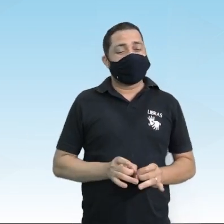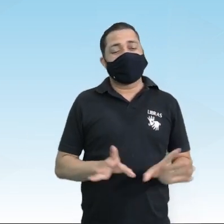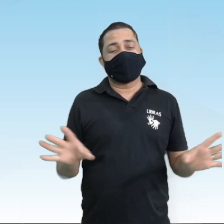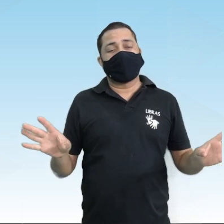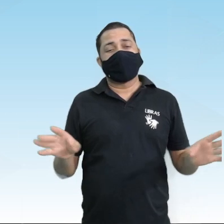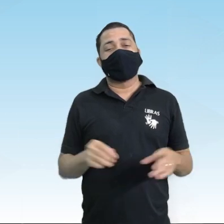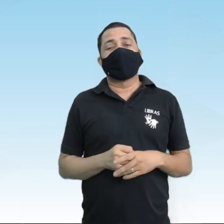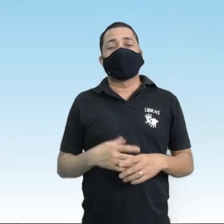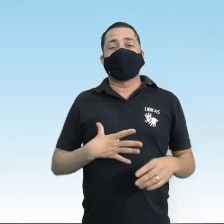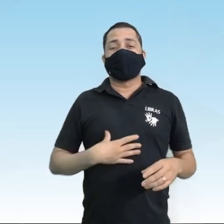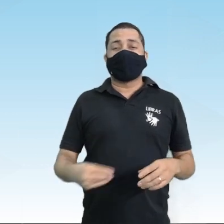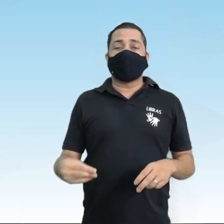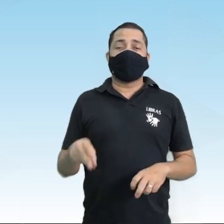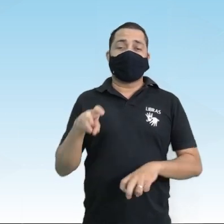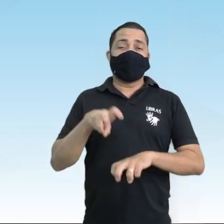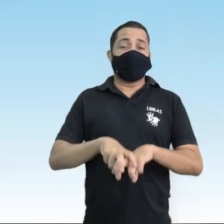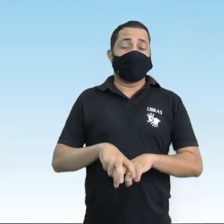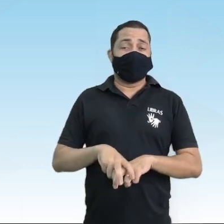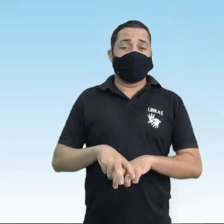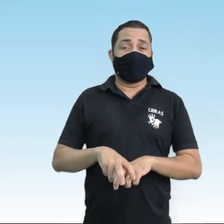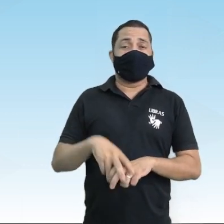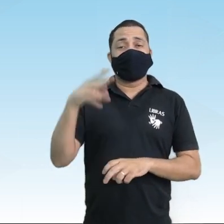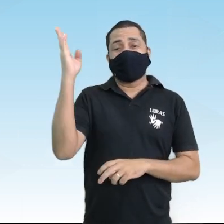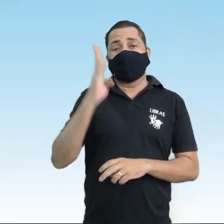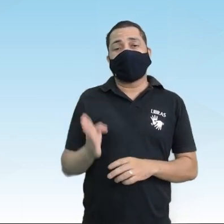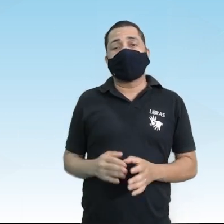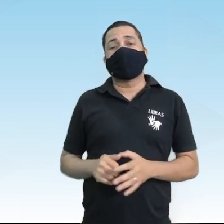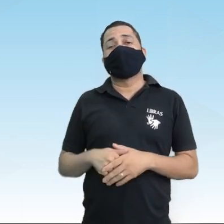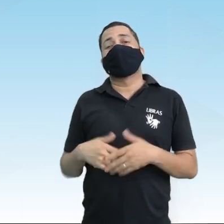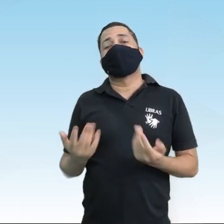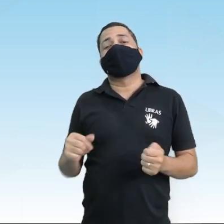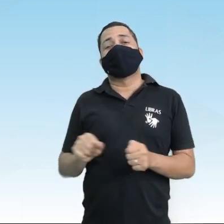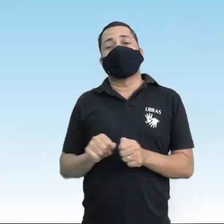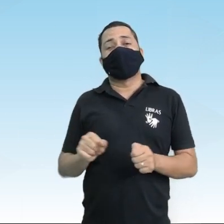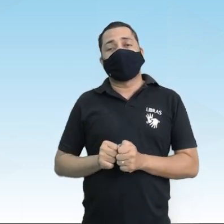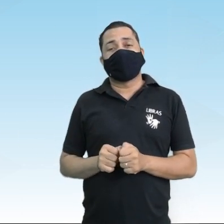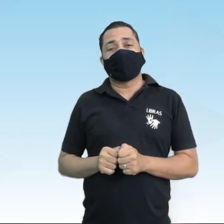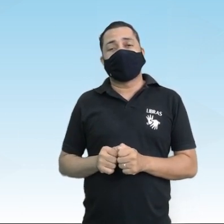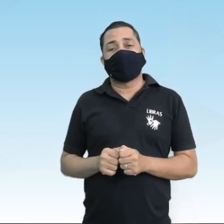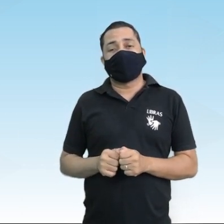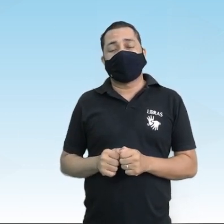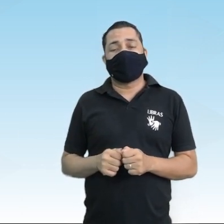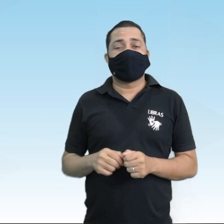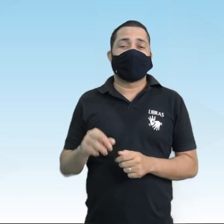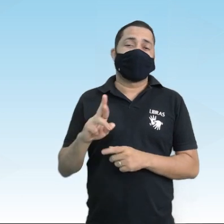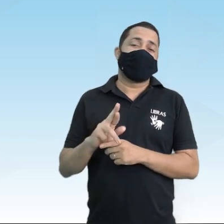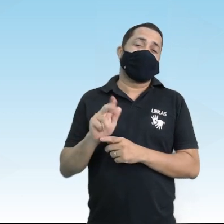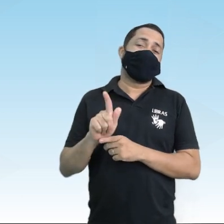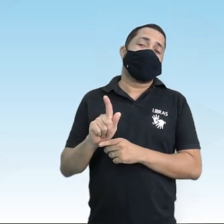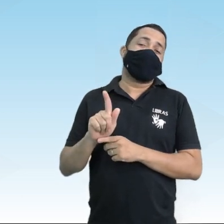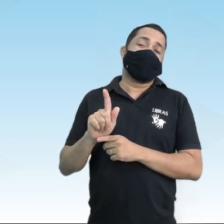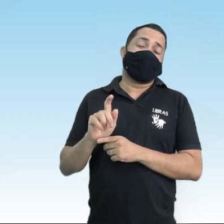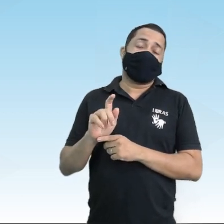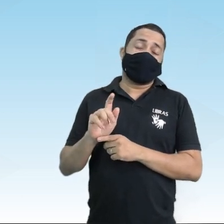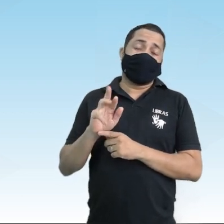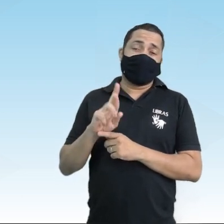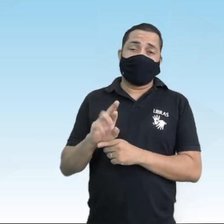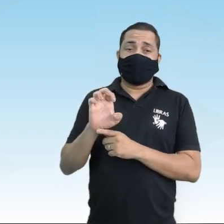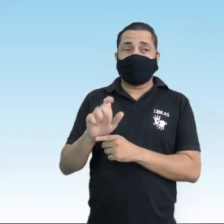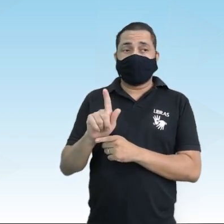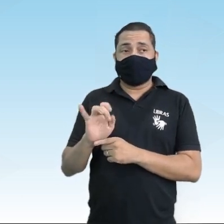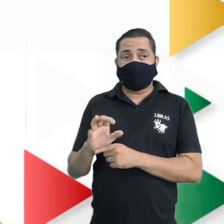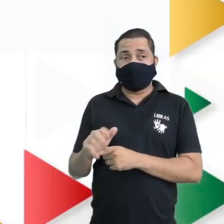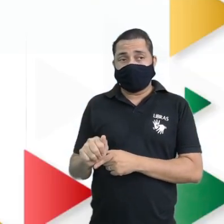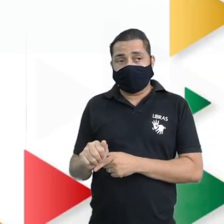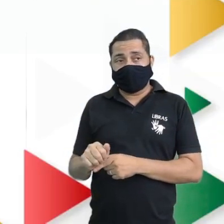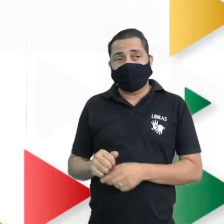no trono do Brasil, né? E aí o que fez a galera? Vamos fazer o período de regência, que vai ser isso aqui. Olha aí, Dom Pedro